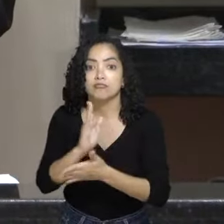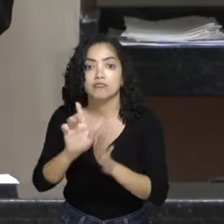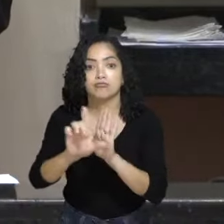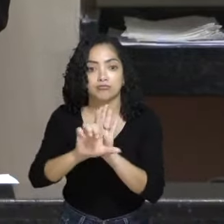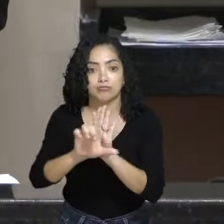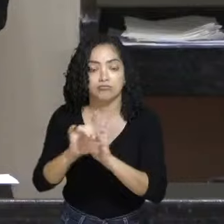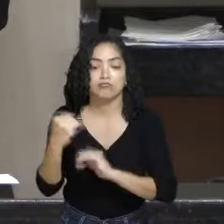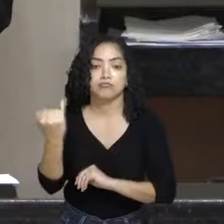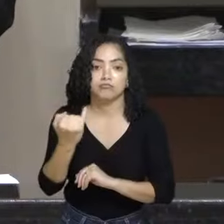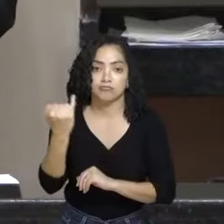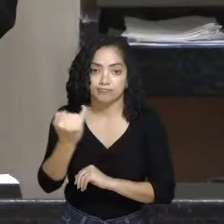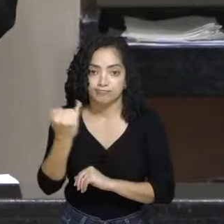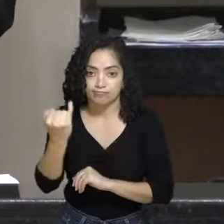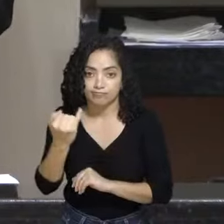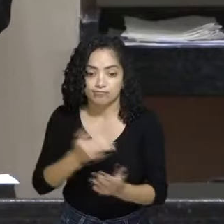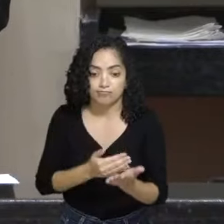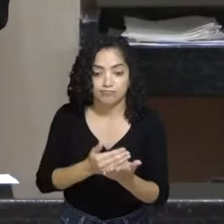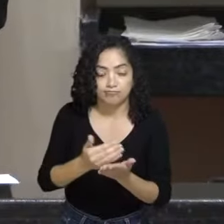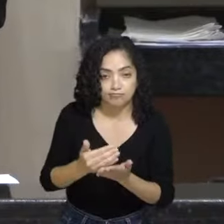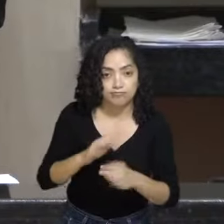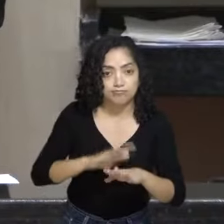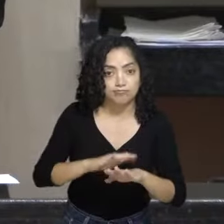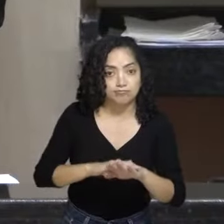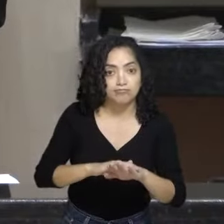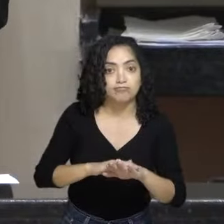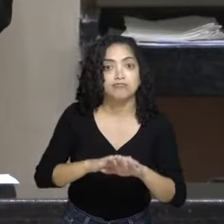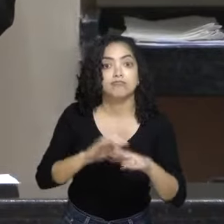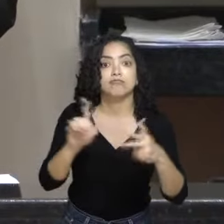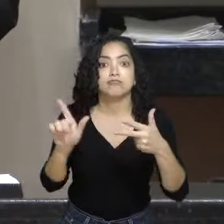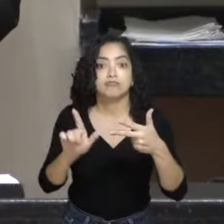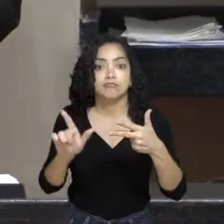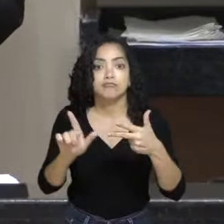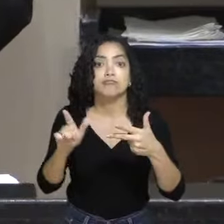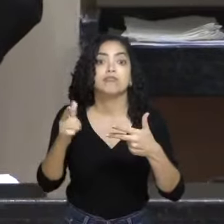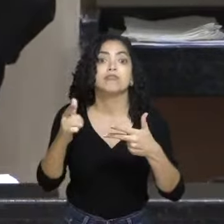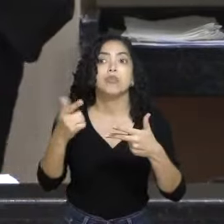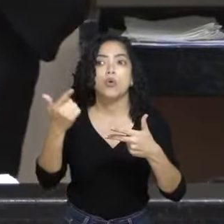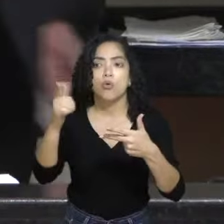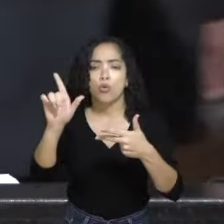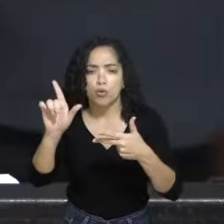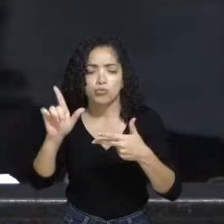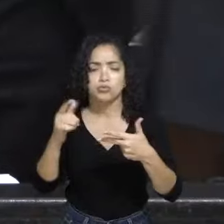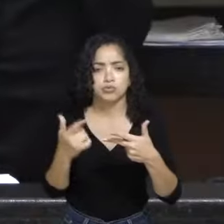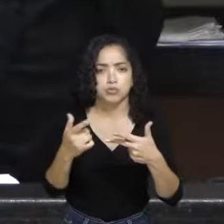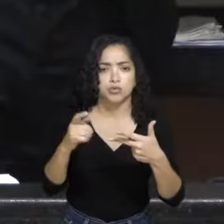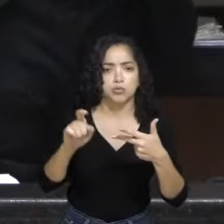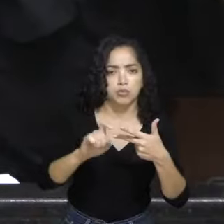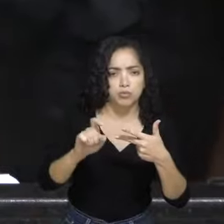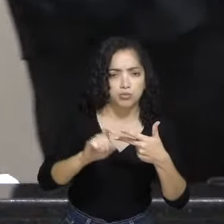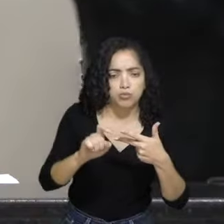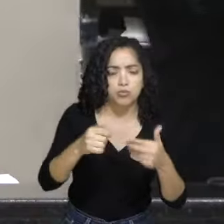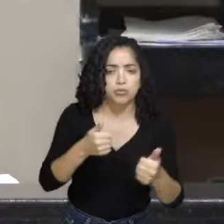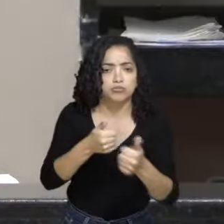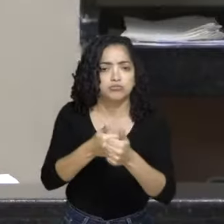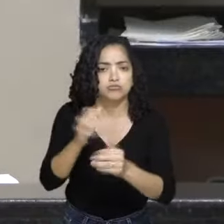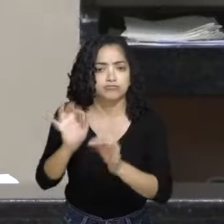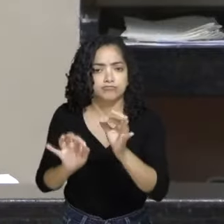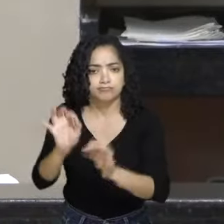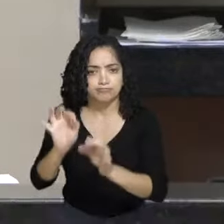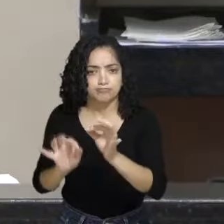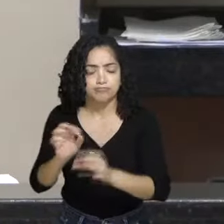importantes, tanto de iniciativa do Legislativo como de outros poderes e órgãos, do Executivo, do Tribunal de Justiça, do